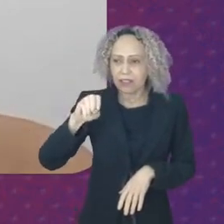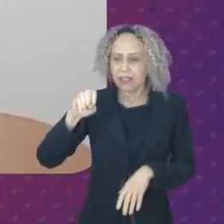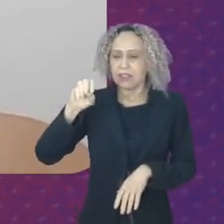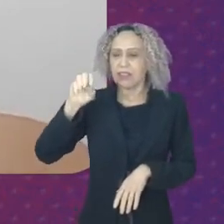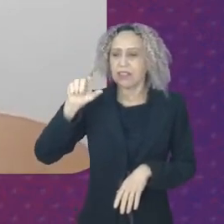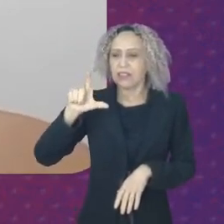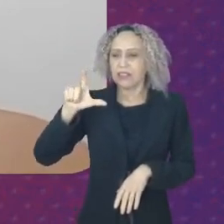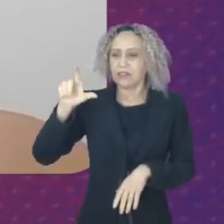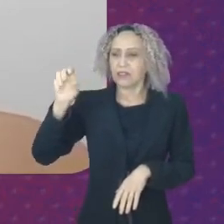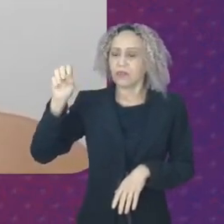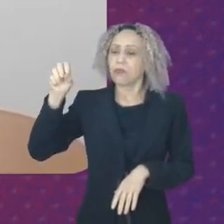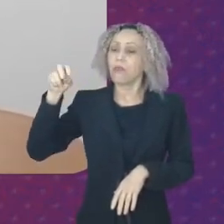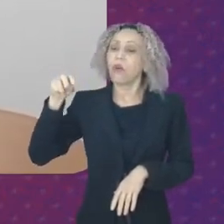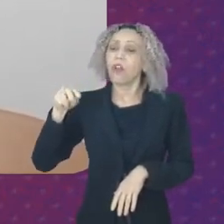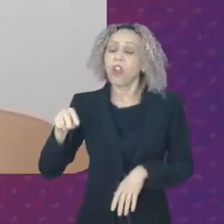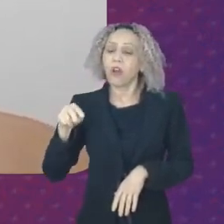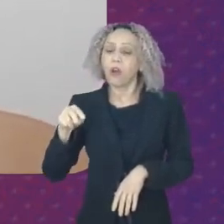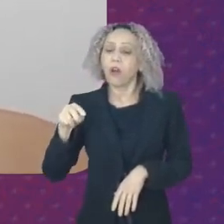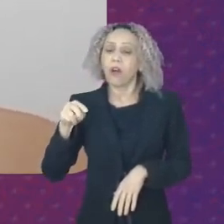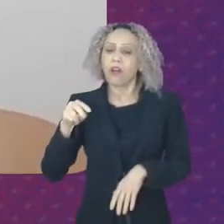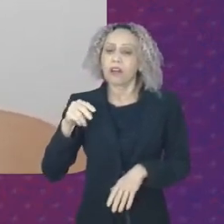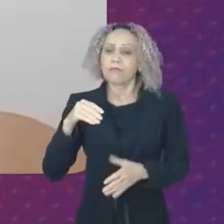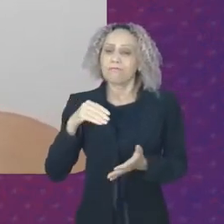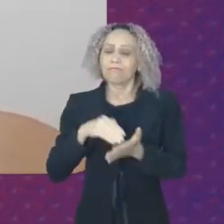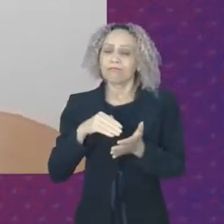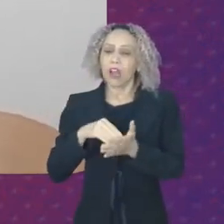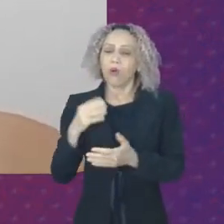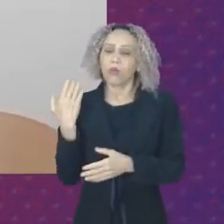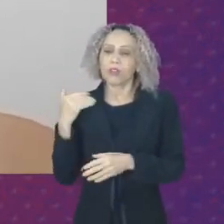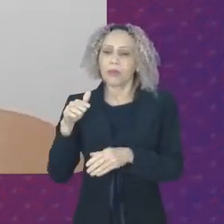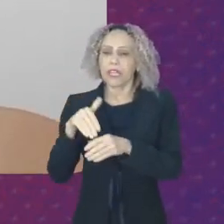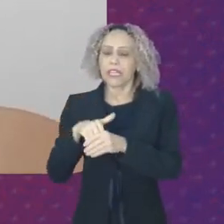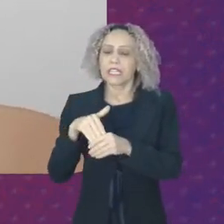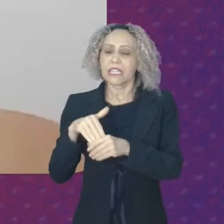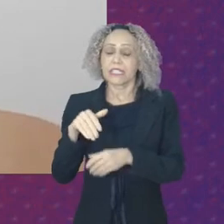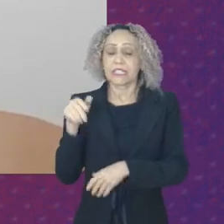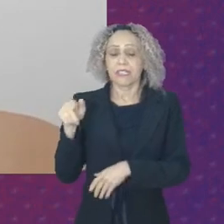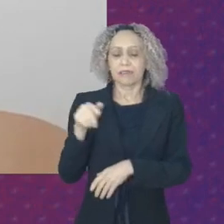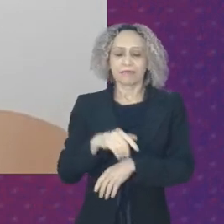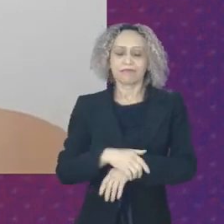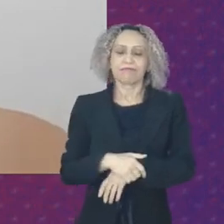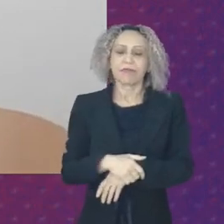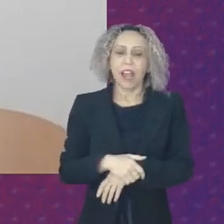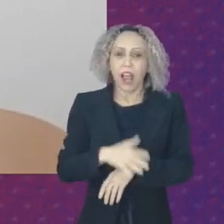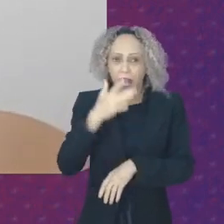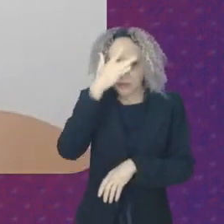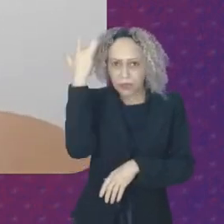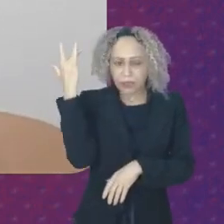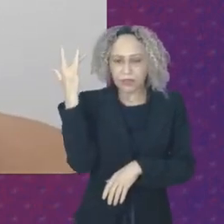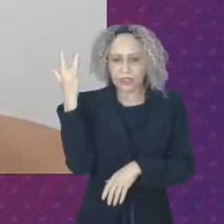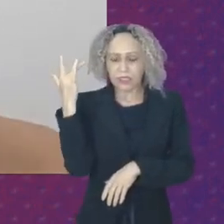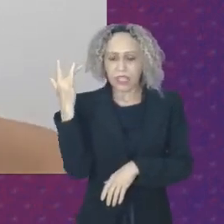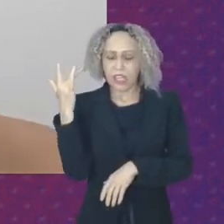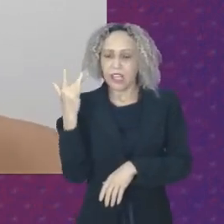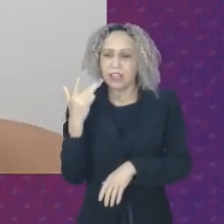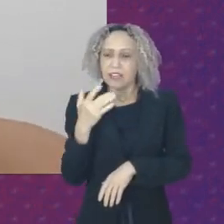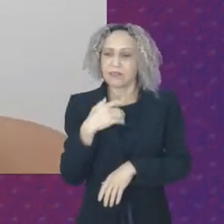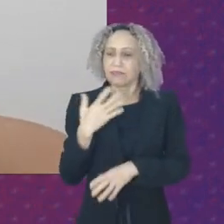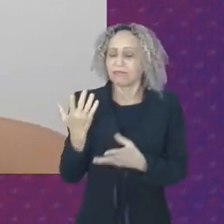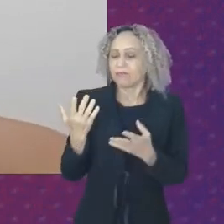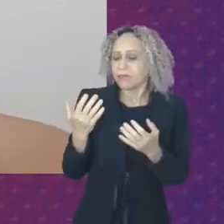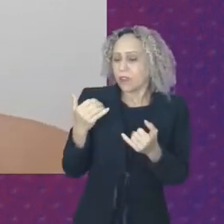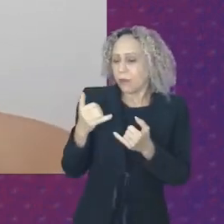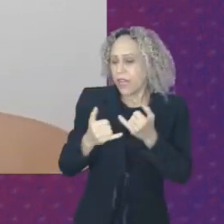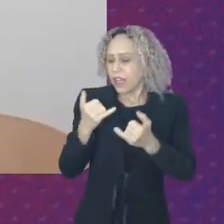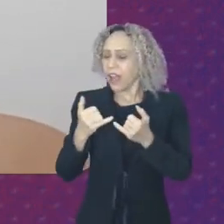que as pessoas fizeram diversos memes sobre ele ser sexy. E isso, por mais que seja